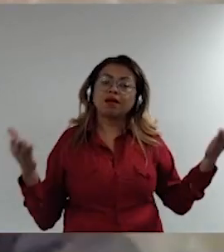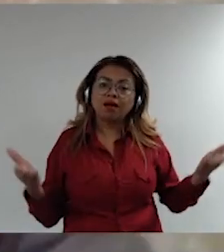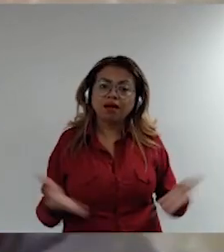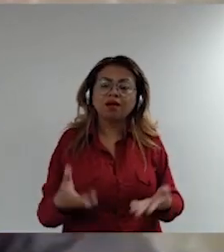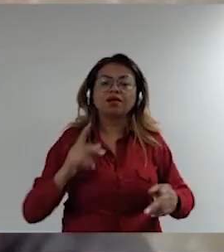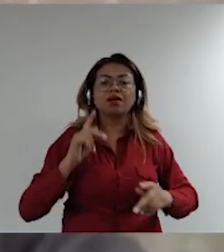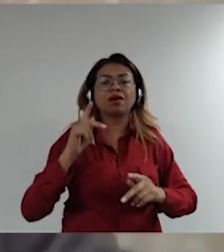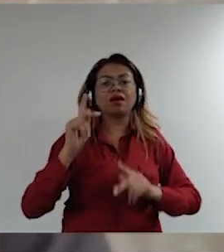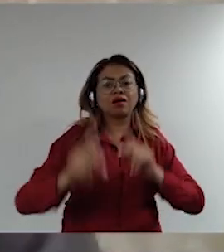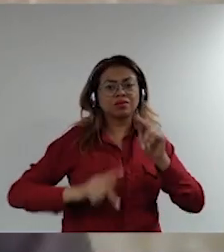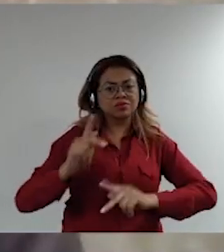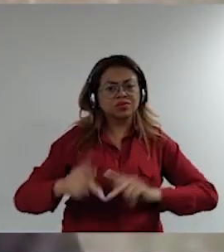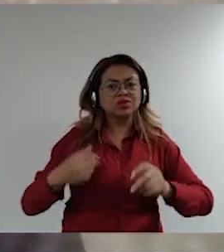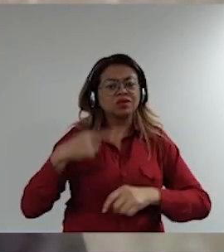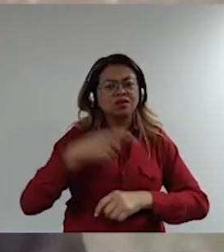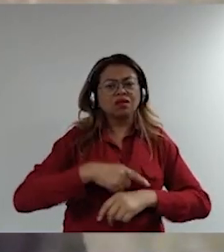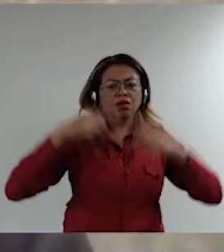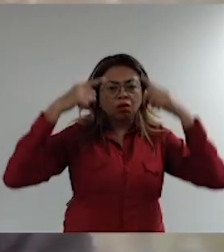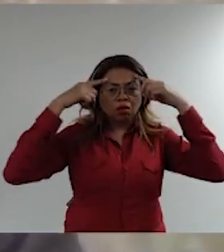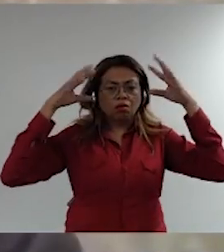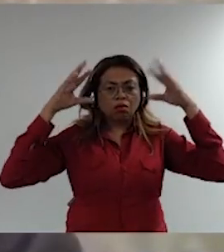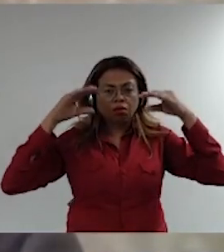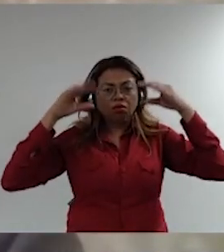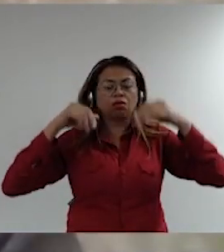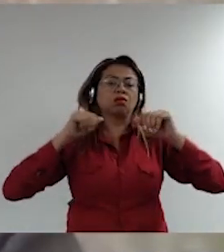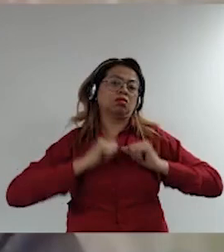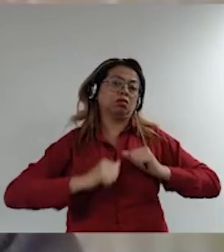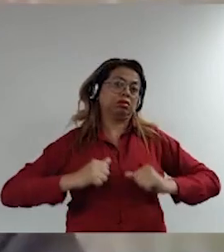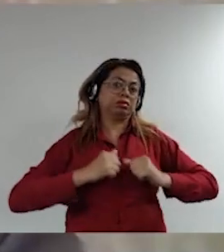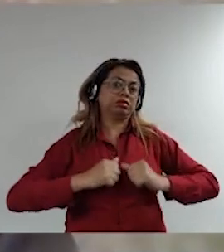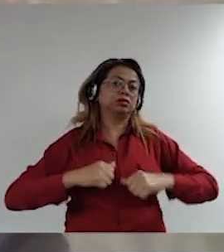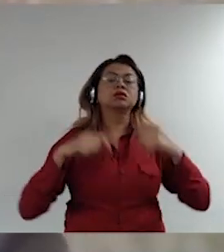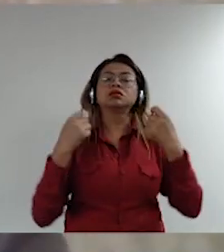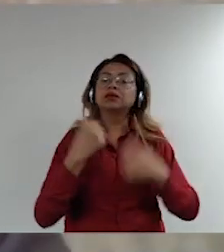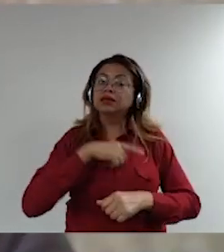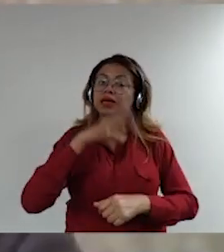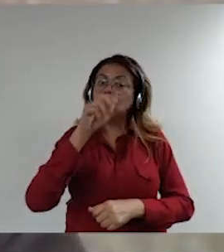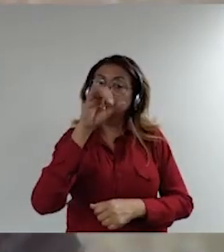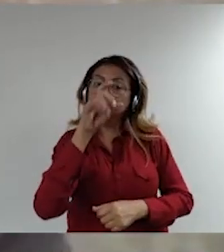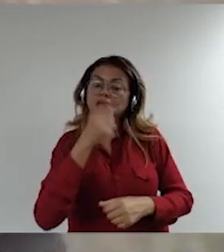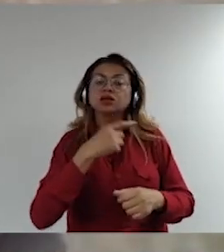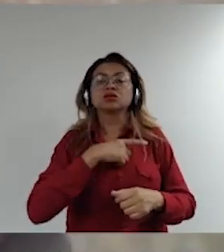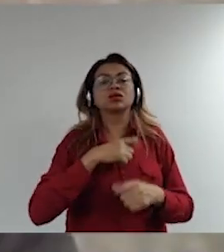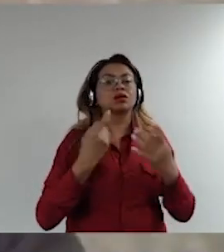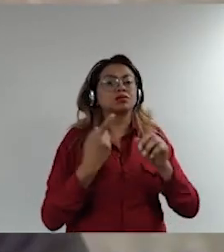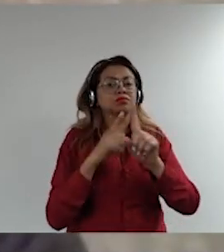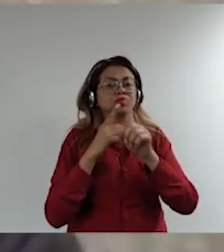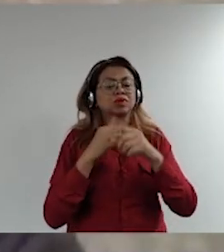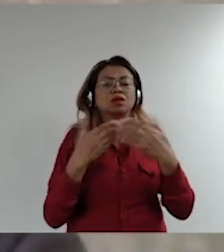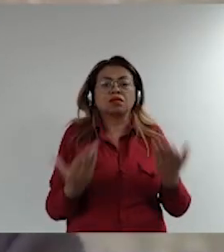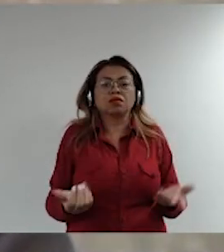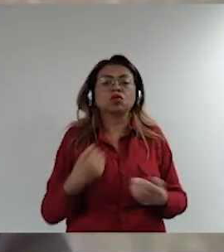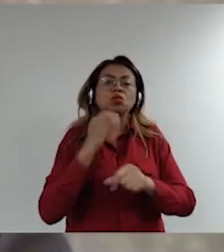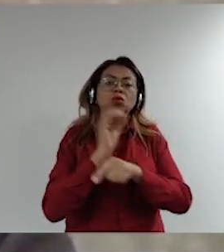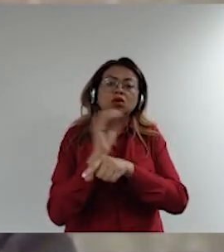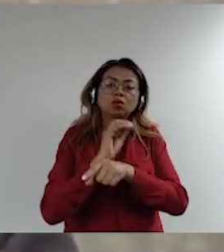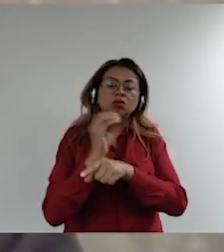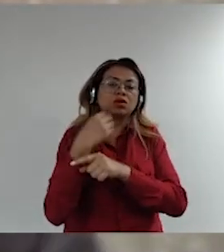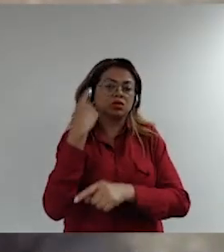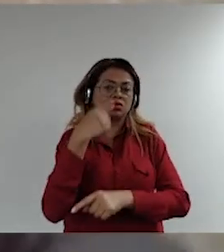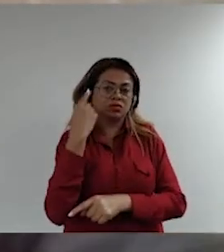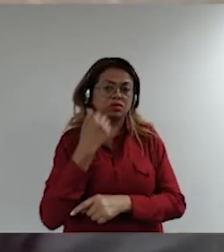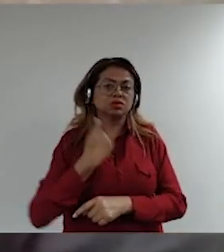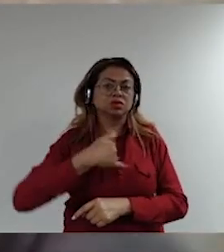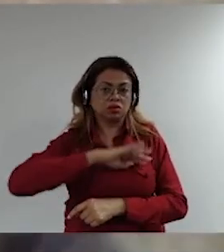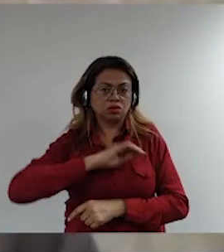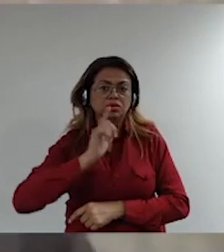as pessoas vão sair estressadas, e as caixas terão esse grande desafio em cuidar da advocacia. Então,